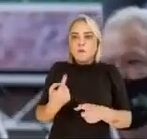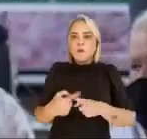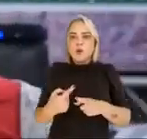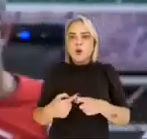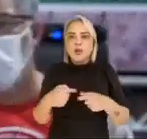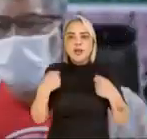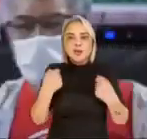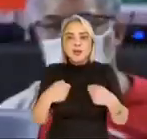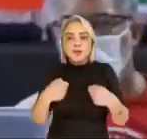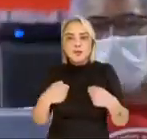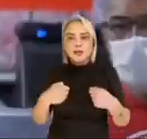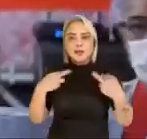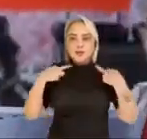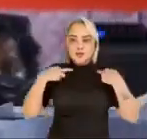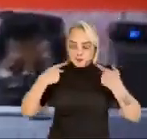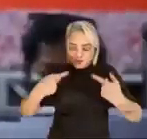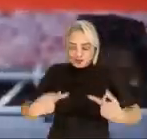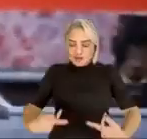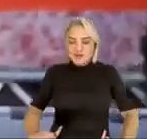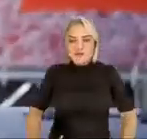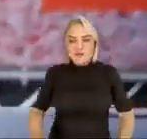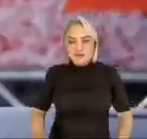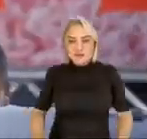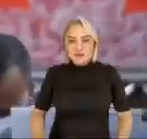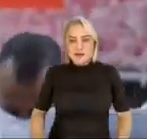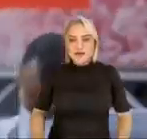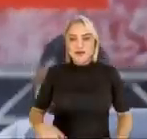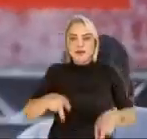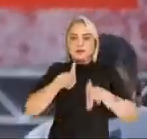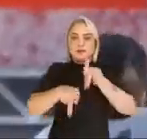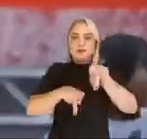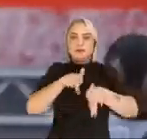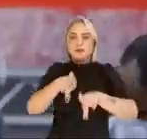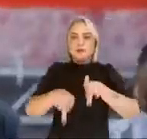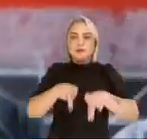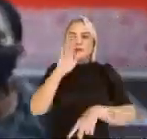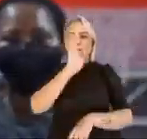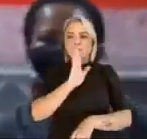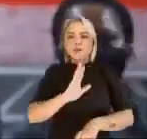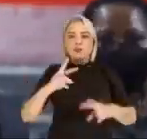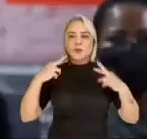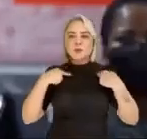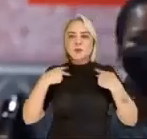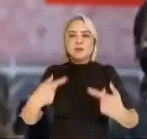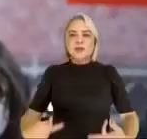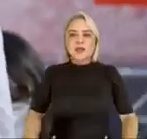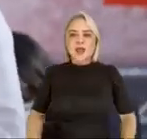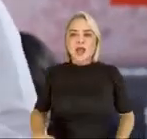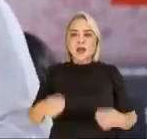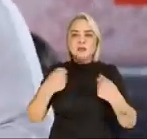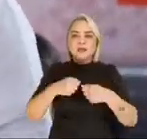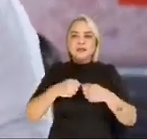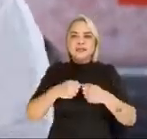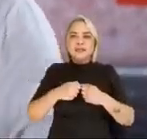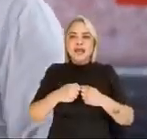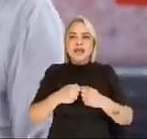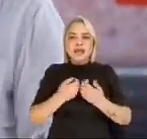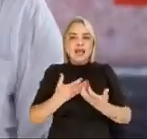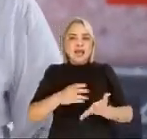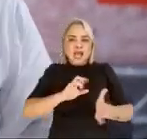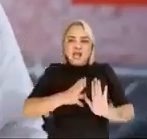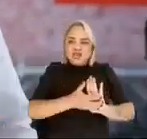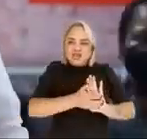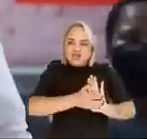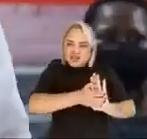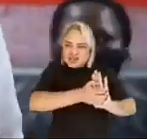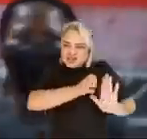precisa humanizar um pouco o povo brasileiro. Nós precisamos humanizar. Nós precisamos tirar o ódio que está implantado nesse país